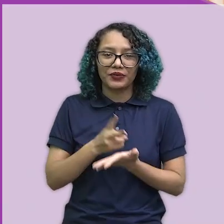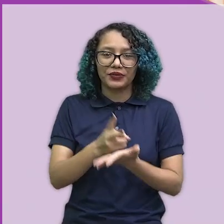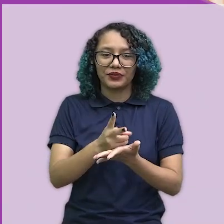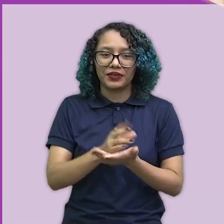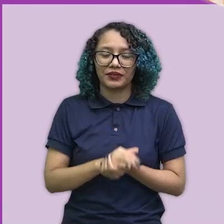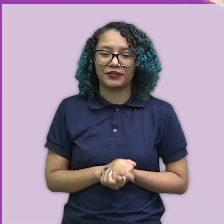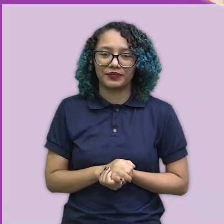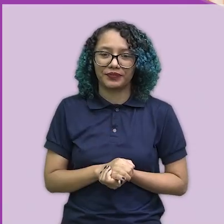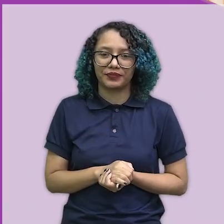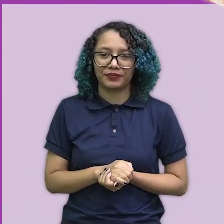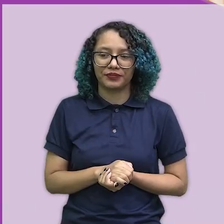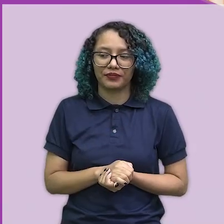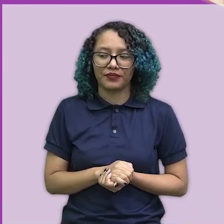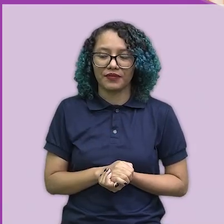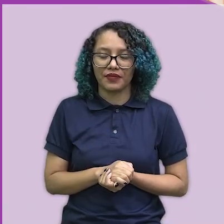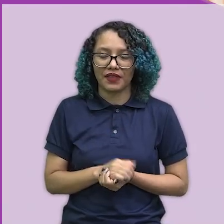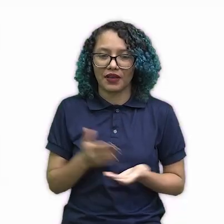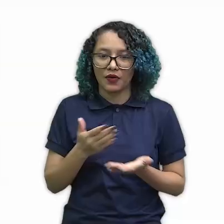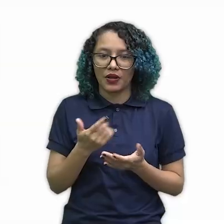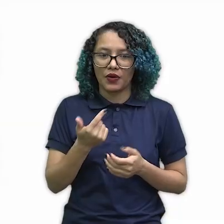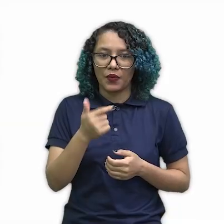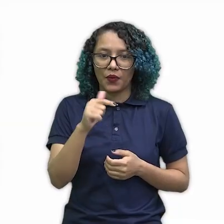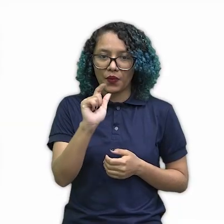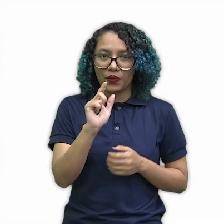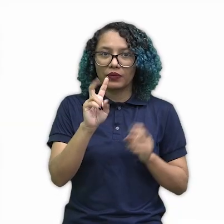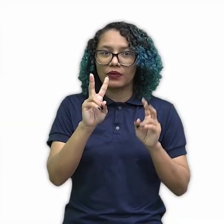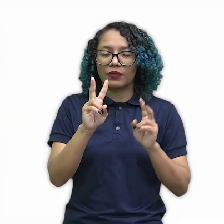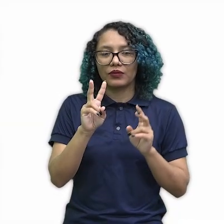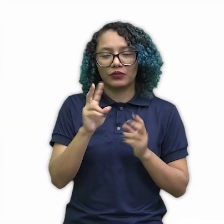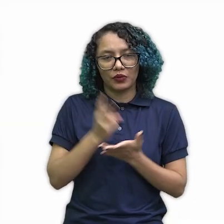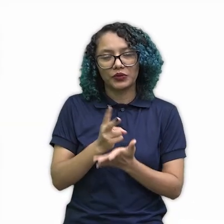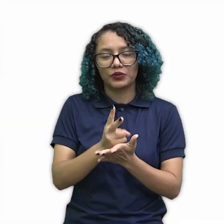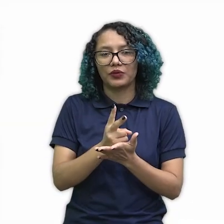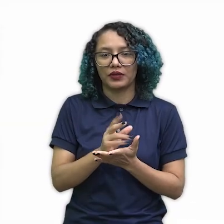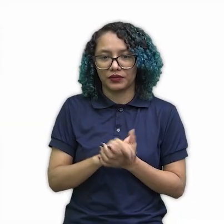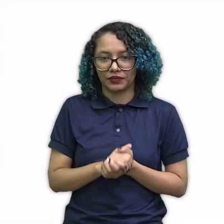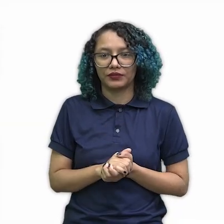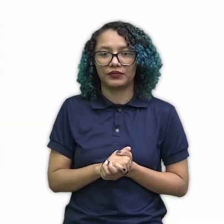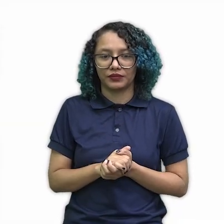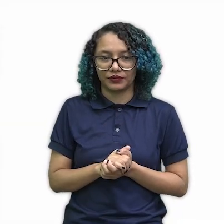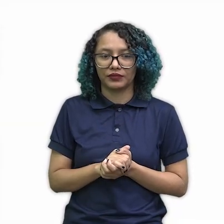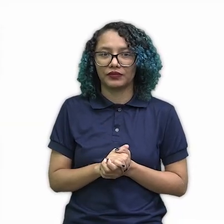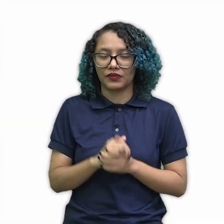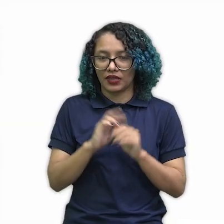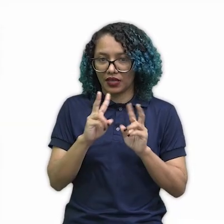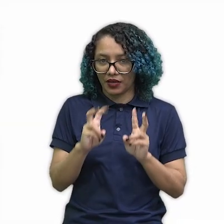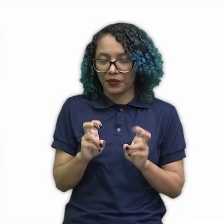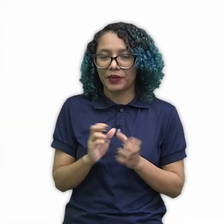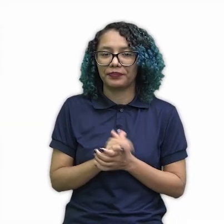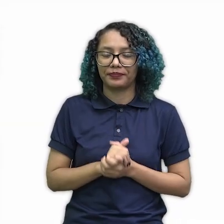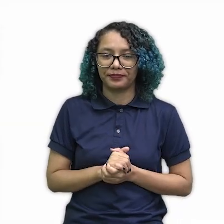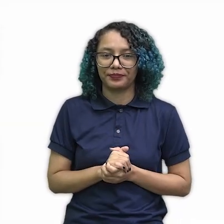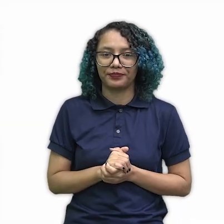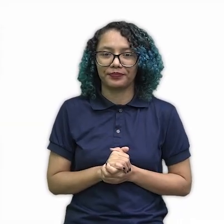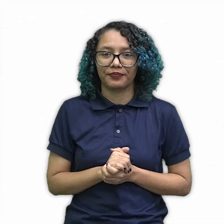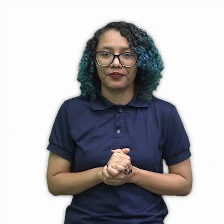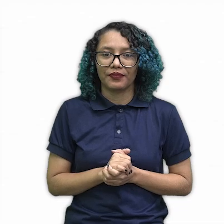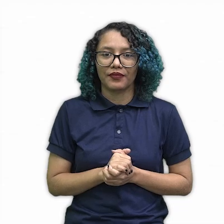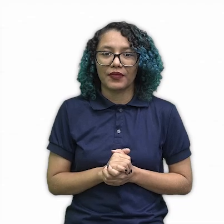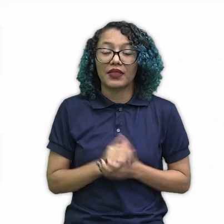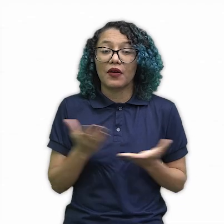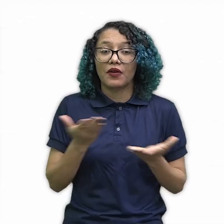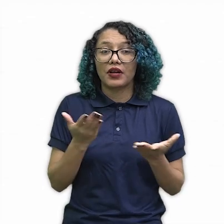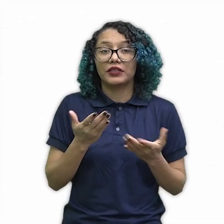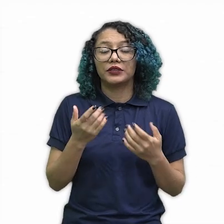aí, porque nós temos mais assuntos para falar aí, quando o nosso assunto é progressão geométrica. Por